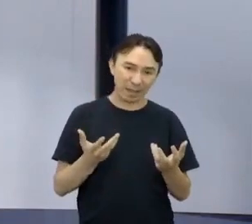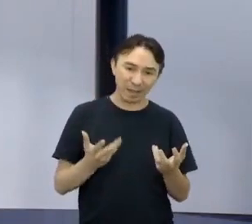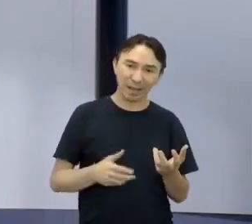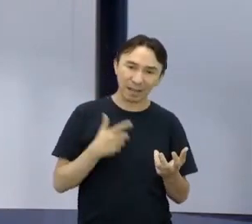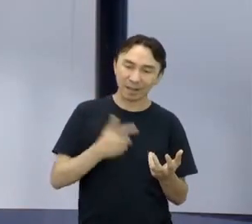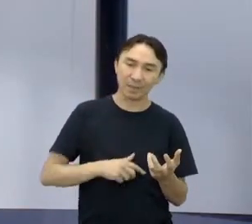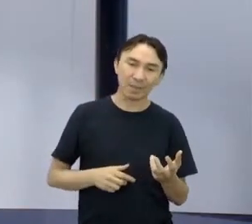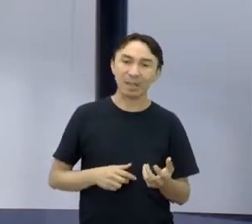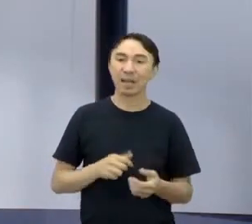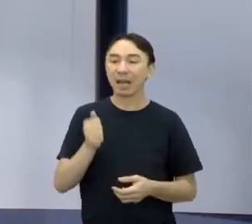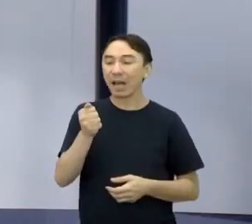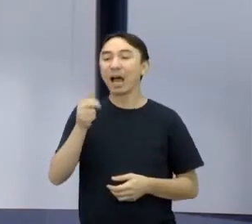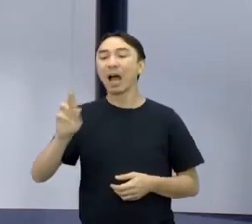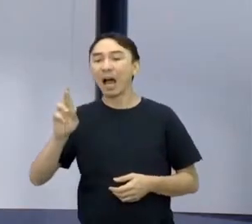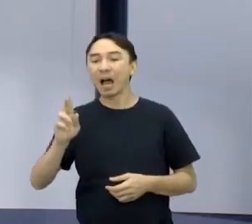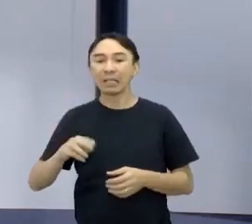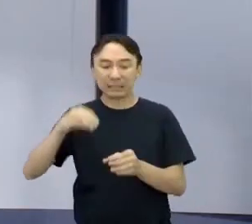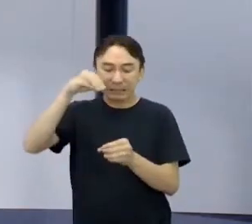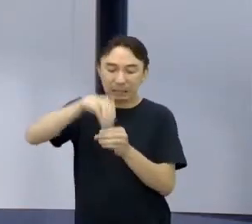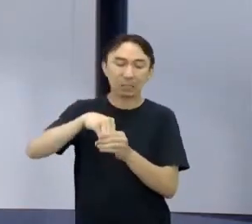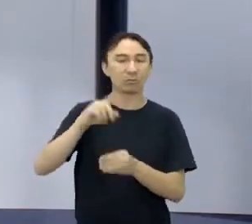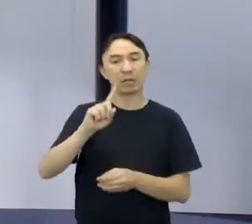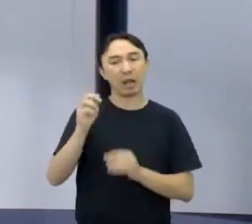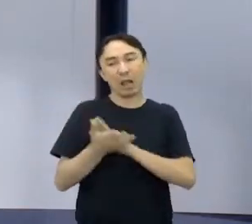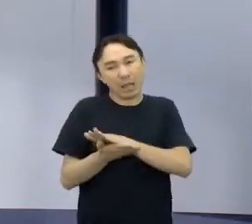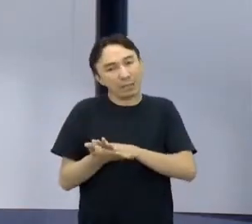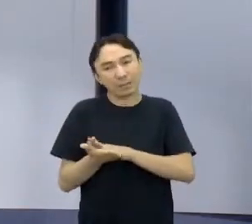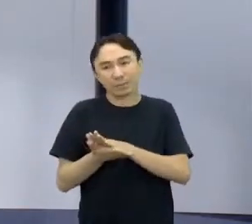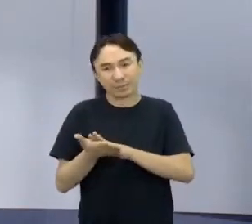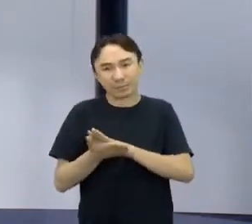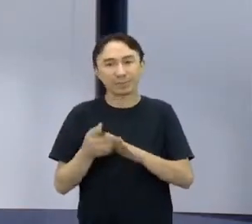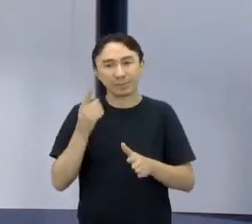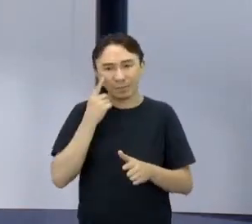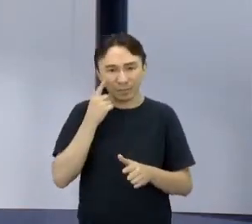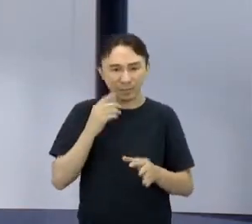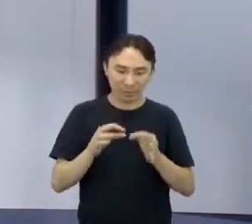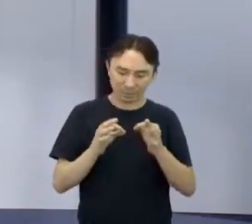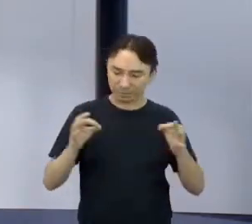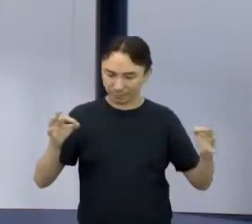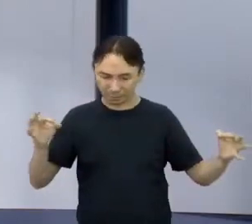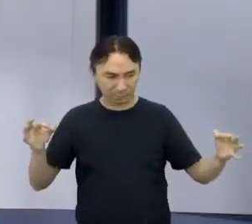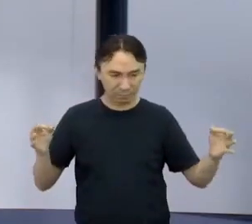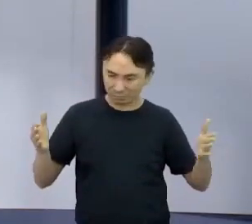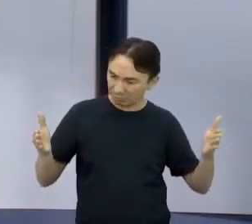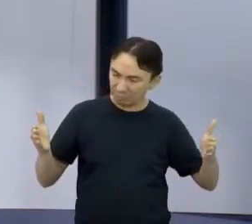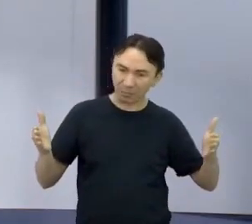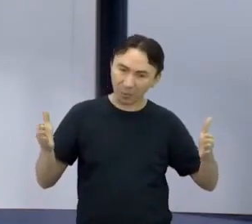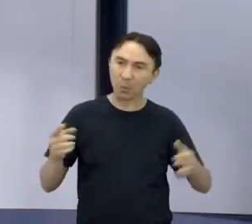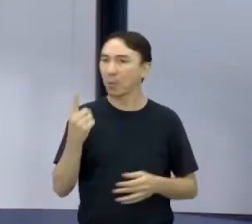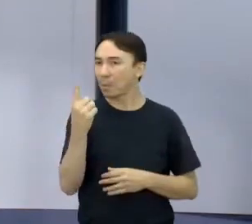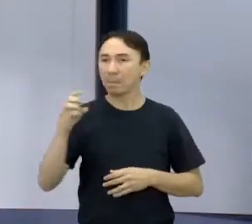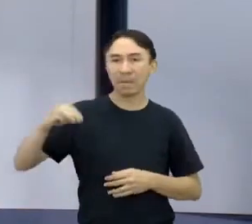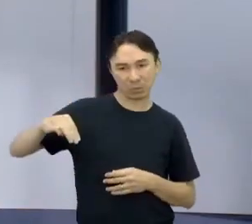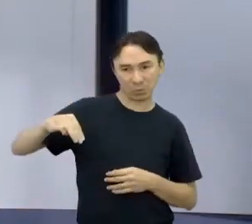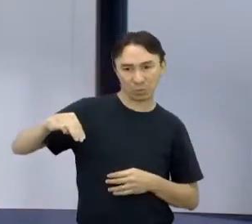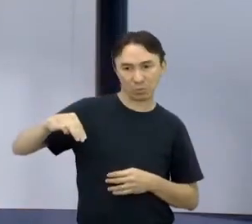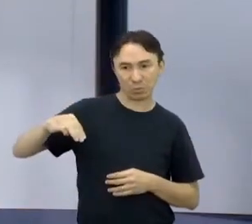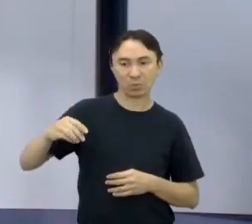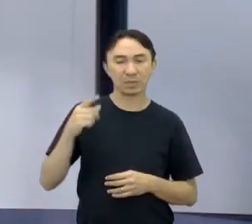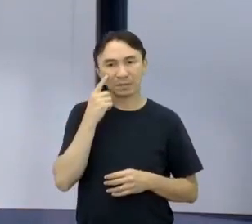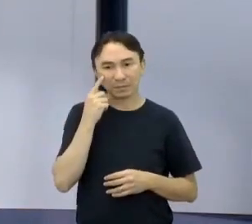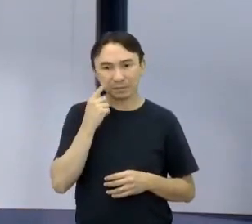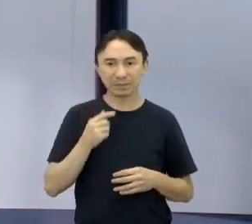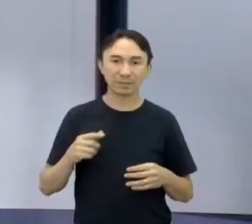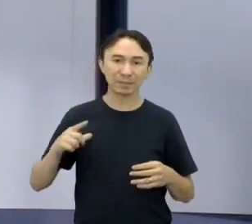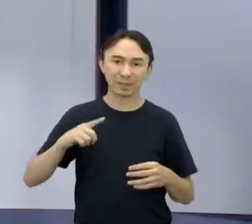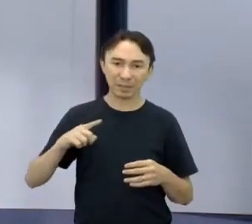E faça, né, esse tubo aqui tem 1 metro, né, mais ou menos de tamanho, e aí a gente faz